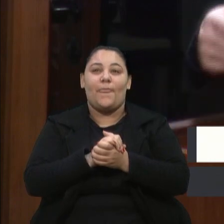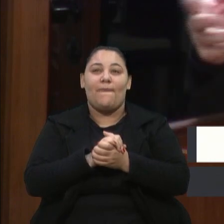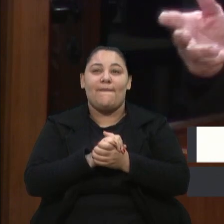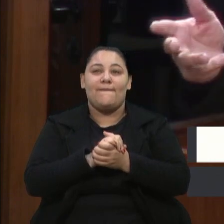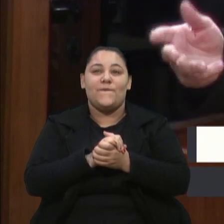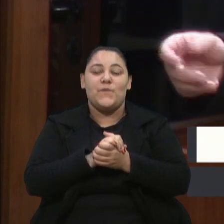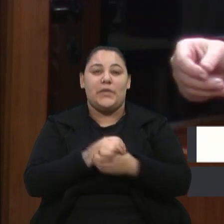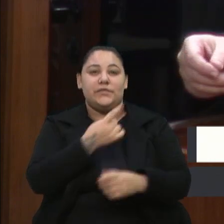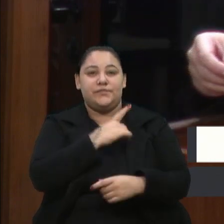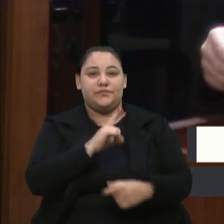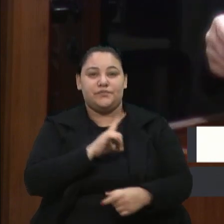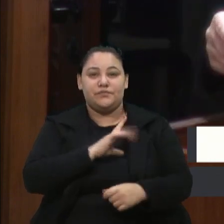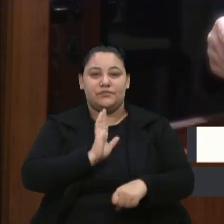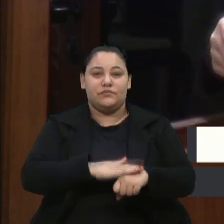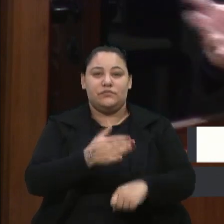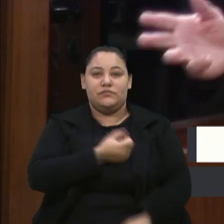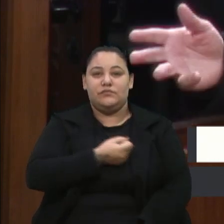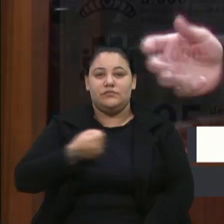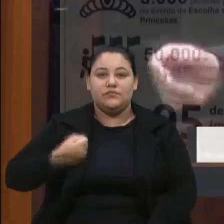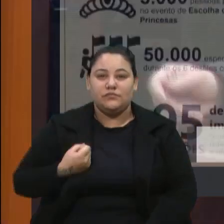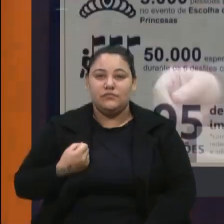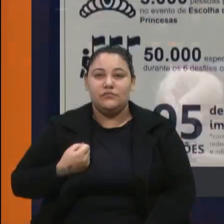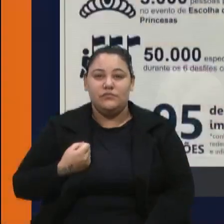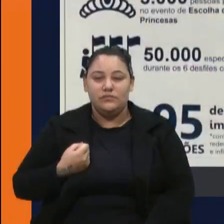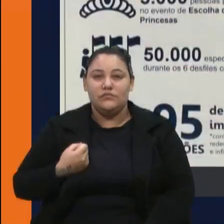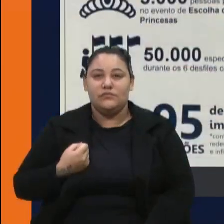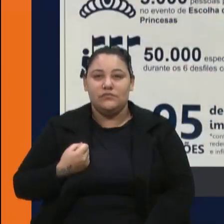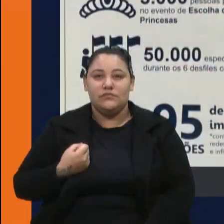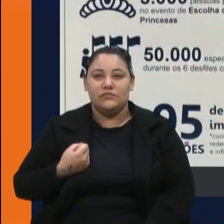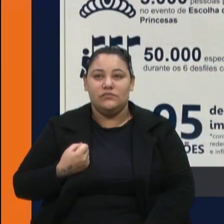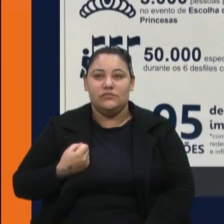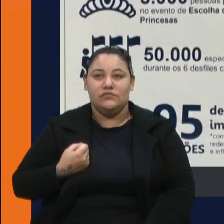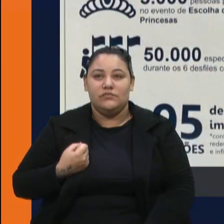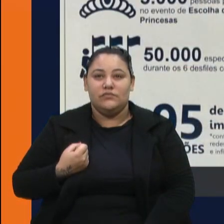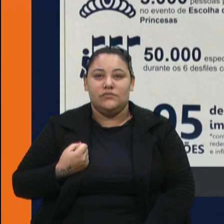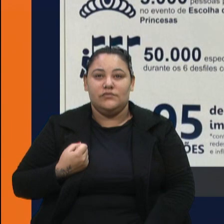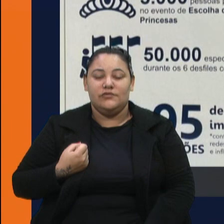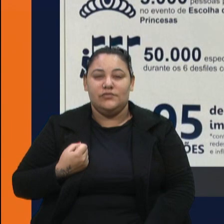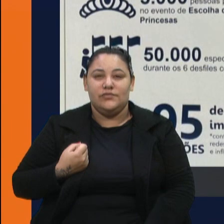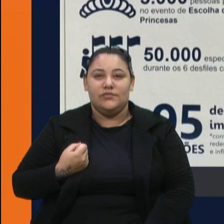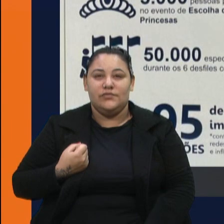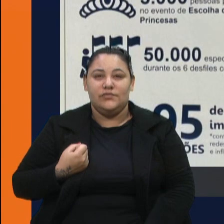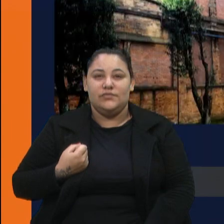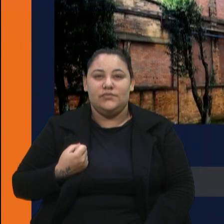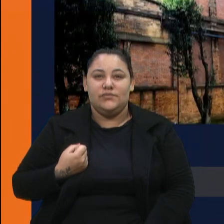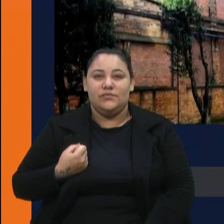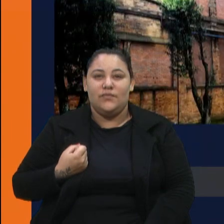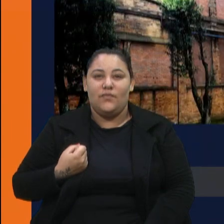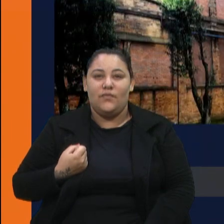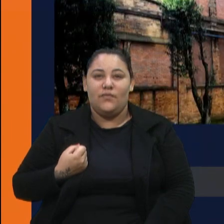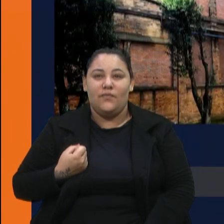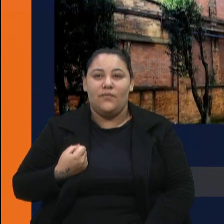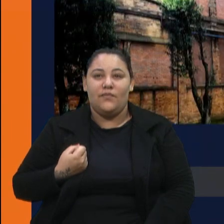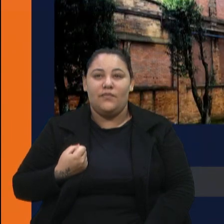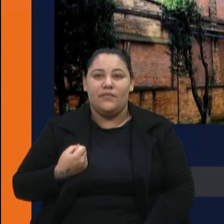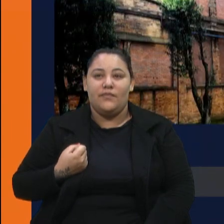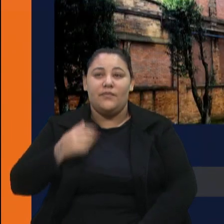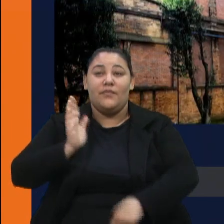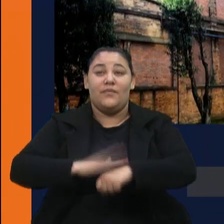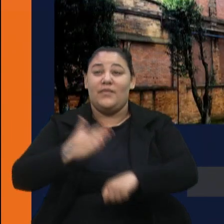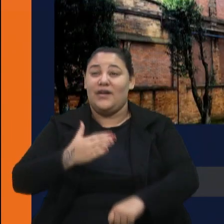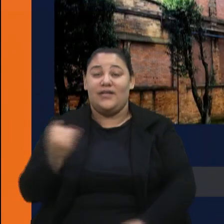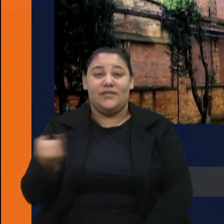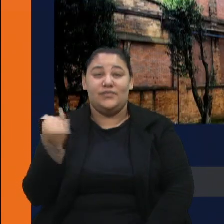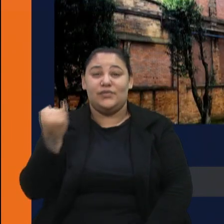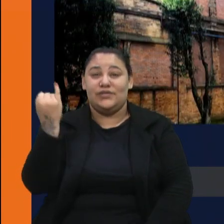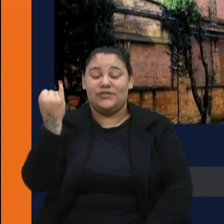aqui temos mais números, né, números qualitativos, que nós já apresentamos, mas o que importa